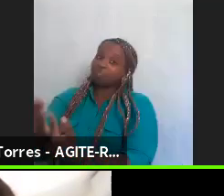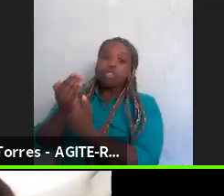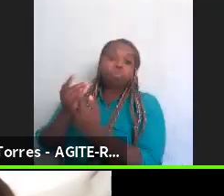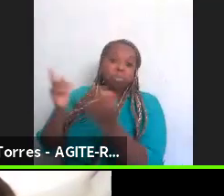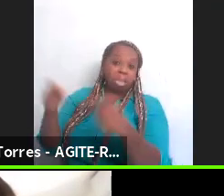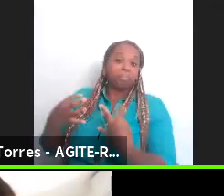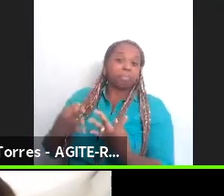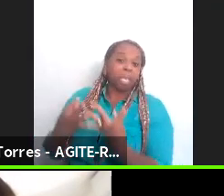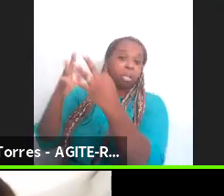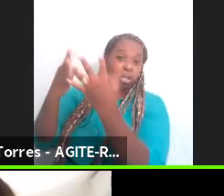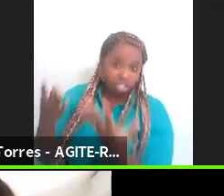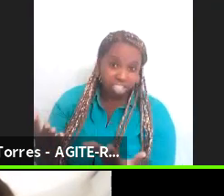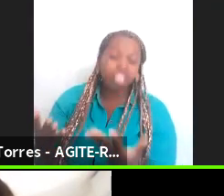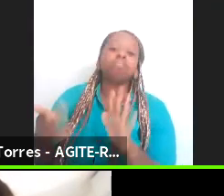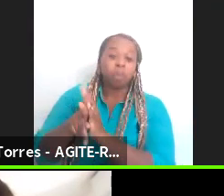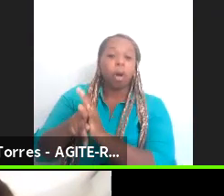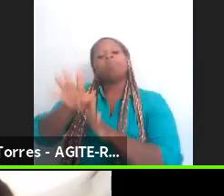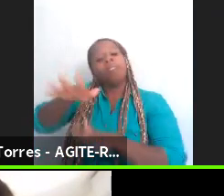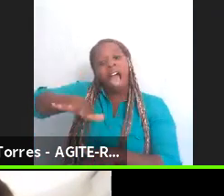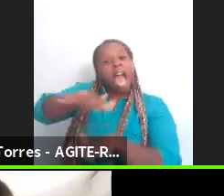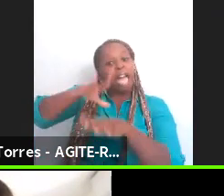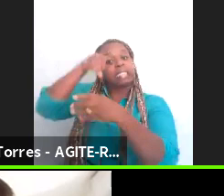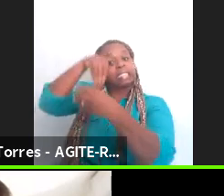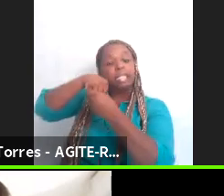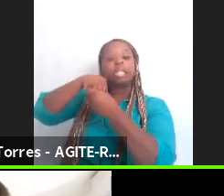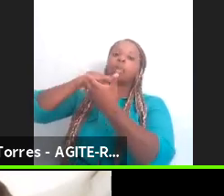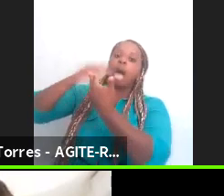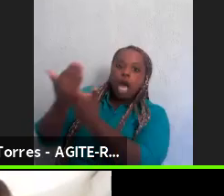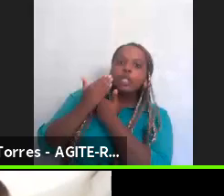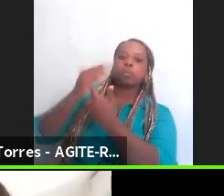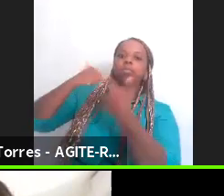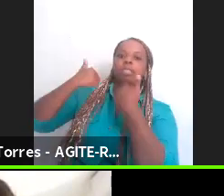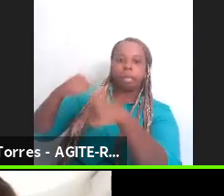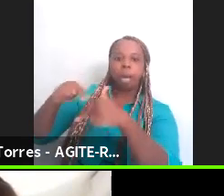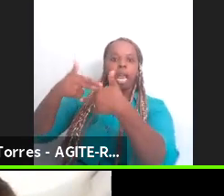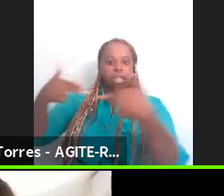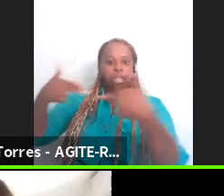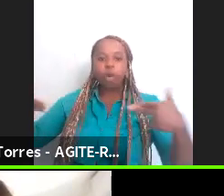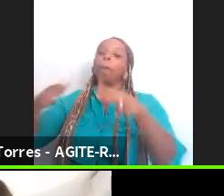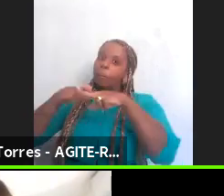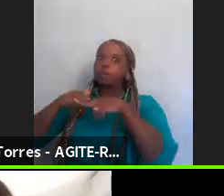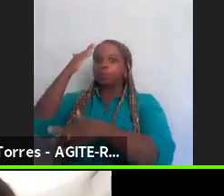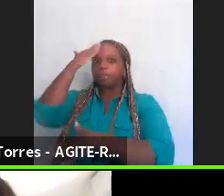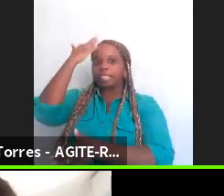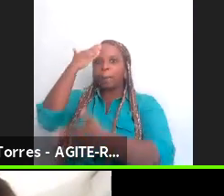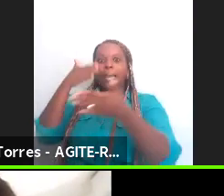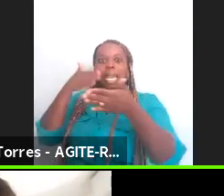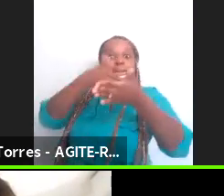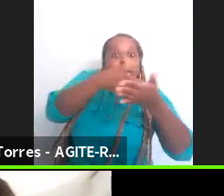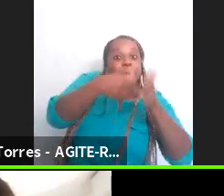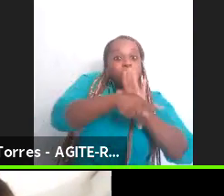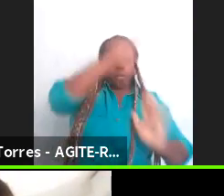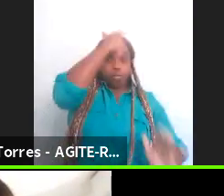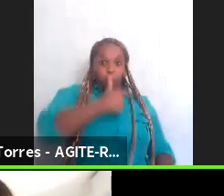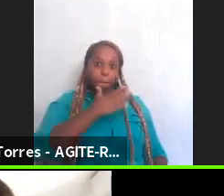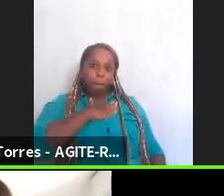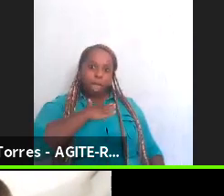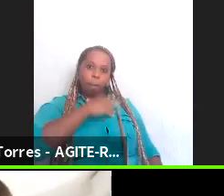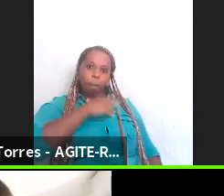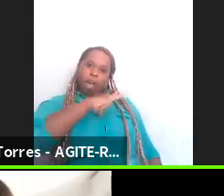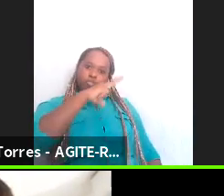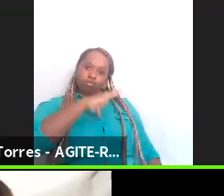da CatTool para ajudar nos trabalhos. Então, eu sei que é uma limitação minha e eu vou correr atrás disso, porque